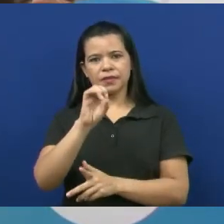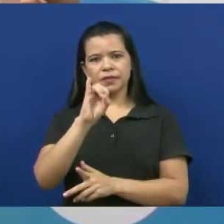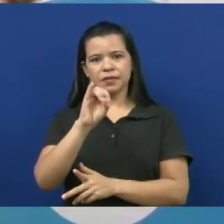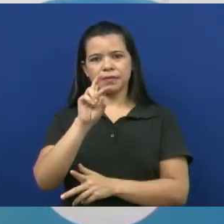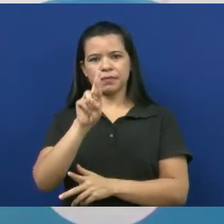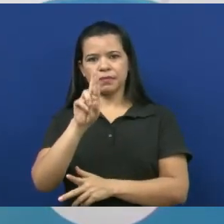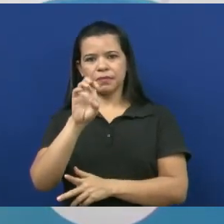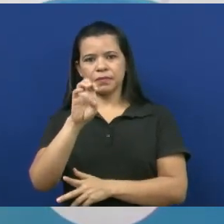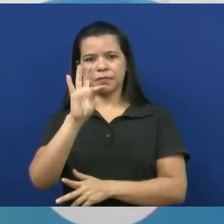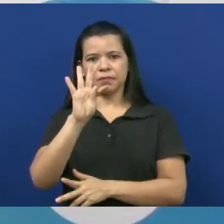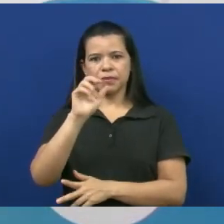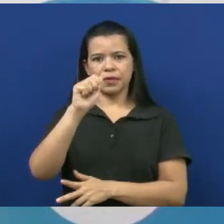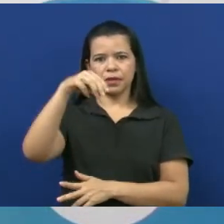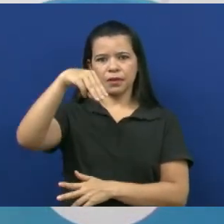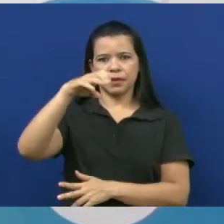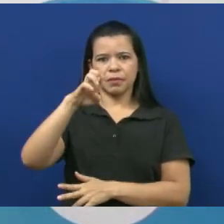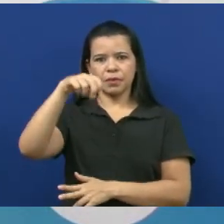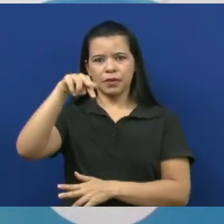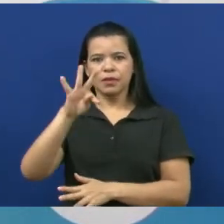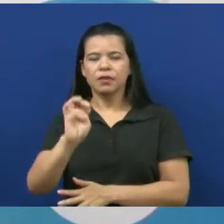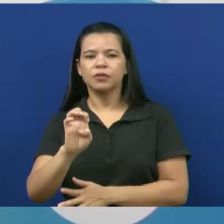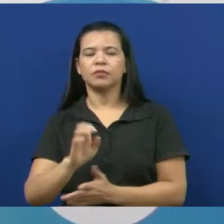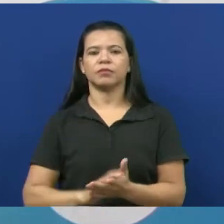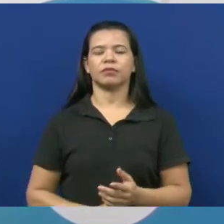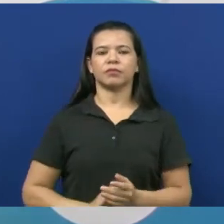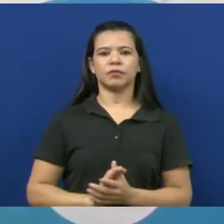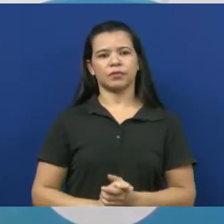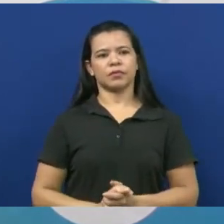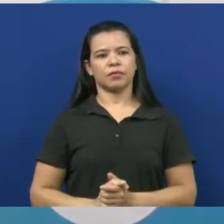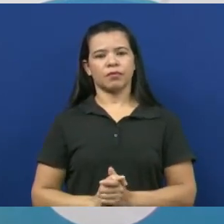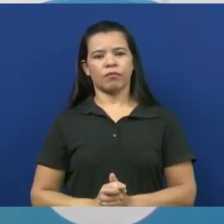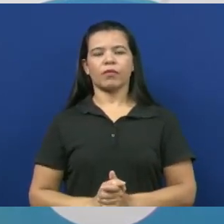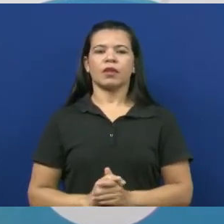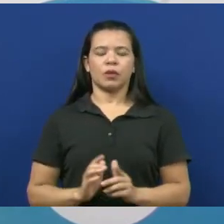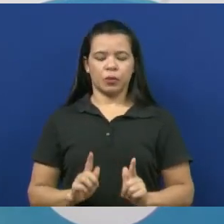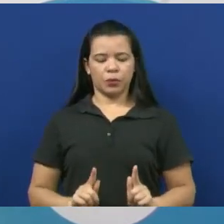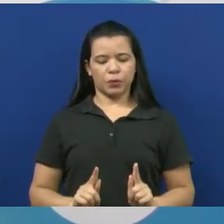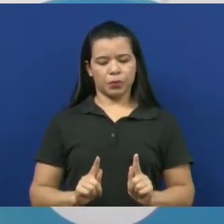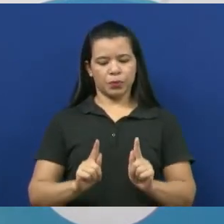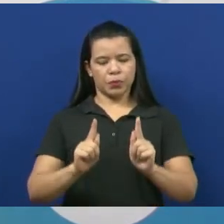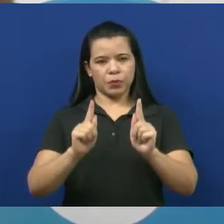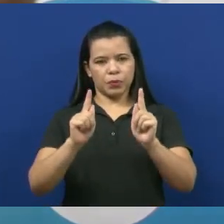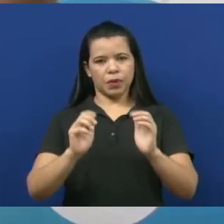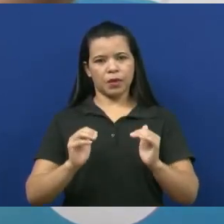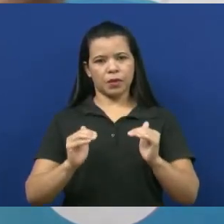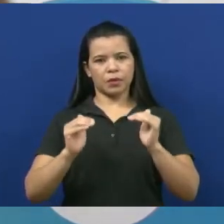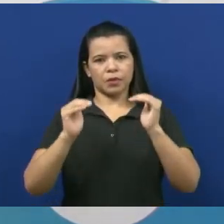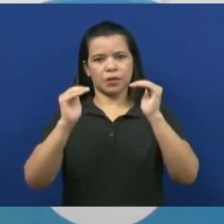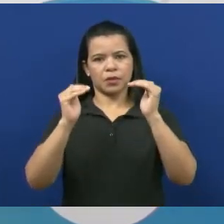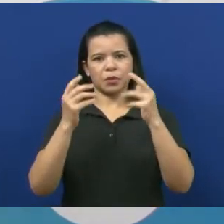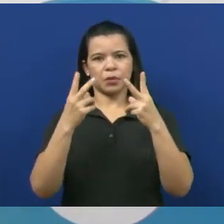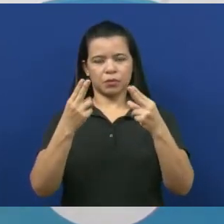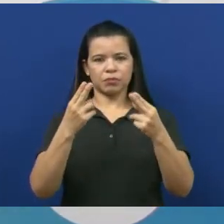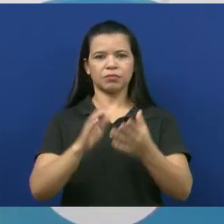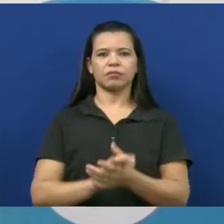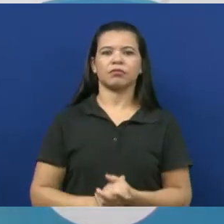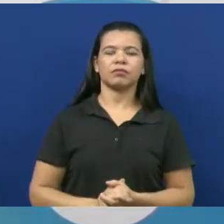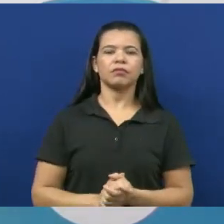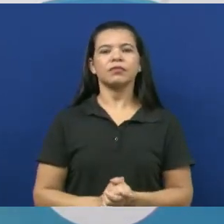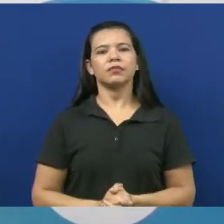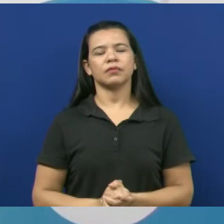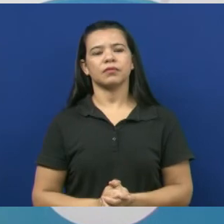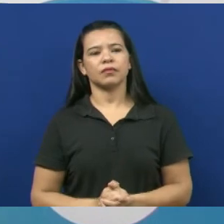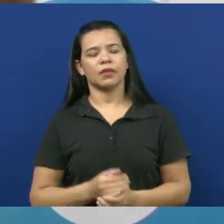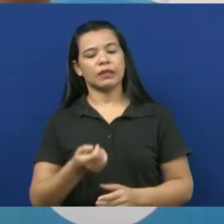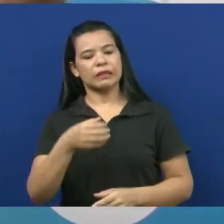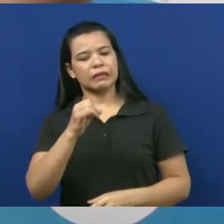uma grandeza, o valor da outra diminui. E isso acontece de maneira proporcional, ou seja, se eu dobro o valor de uma, a outra também dobra. Se